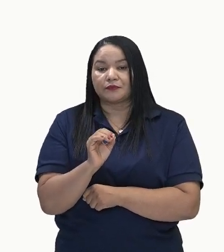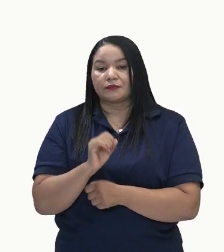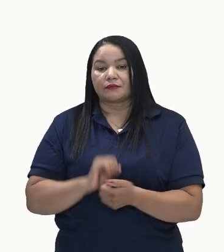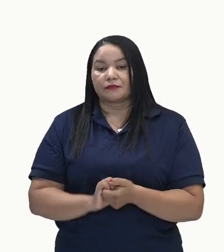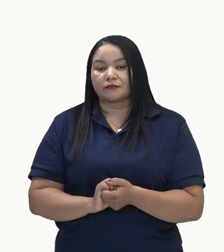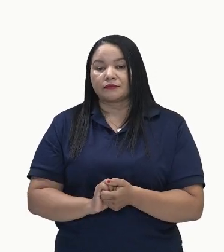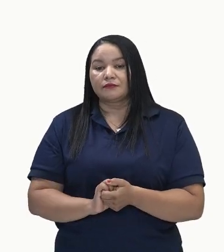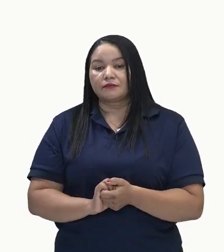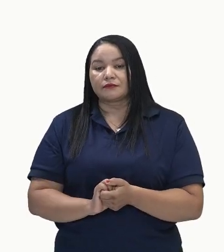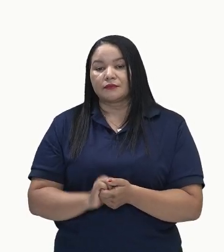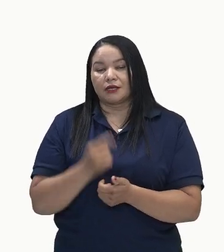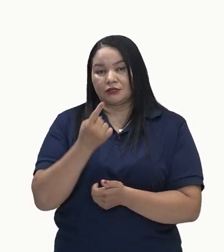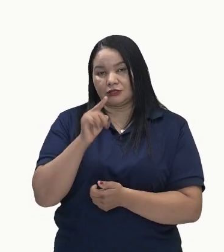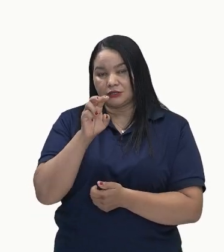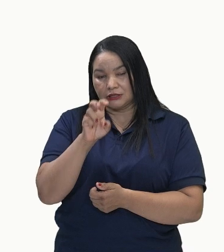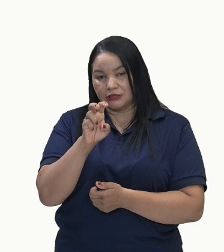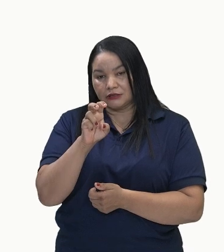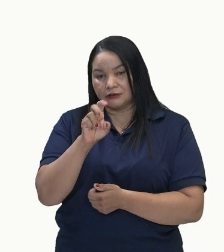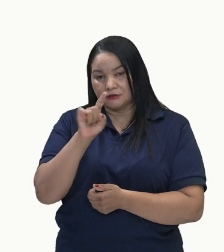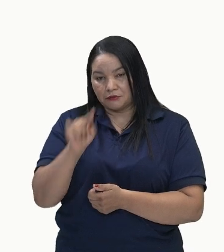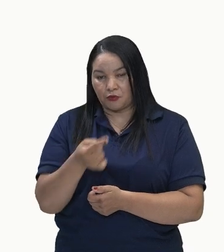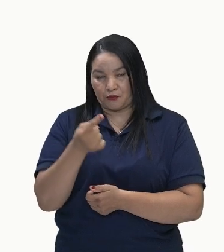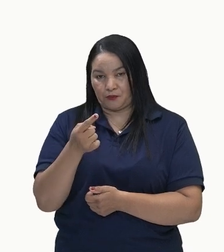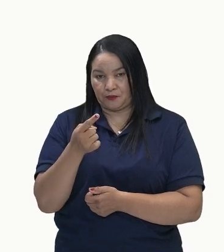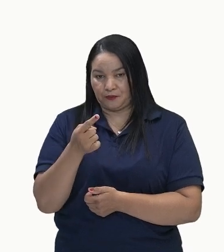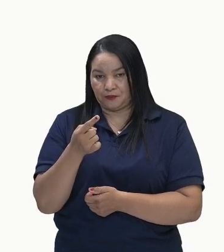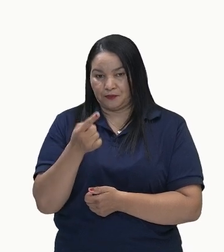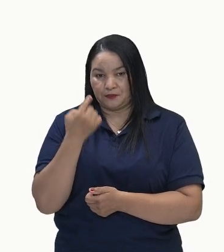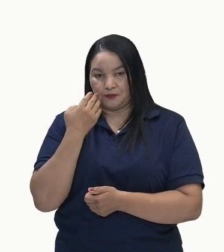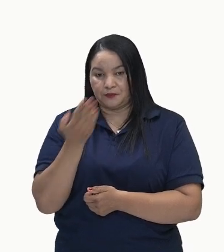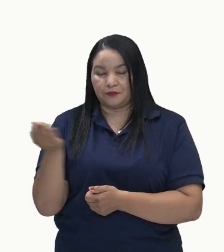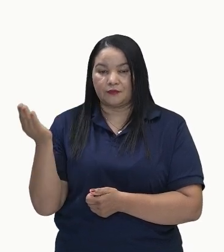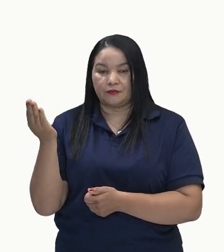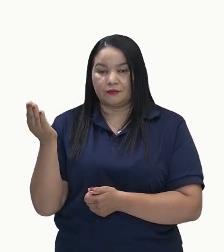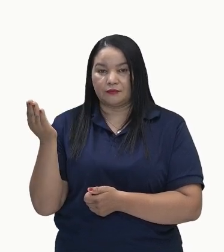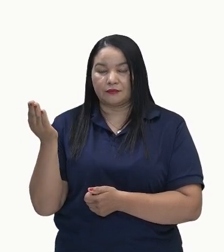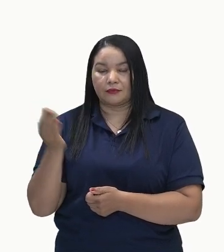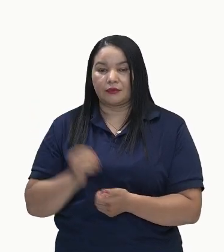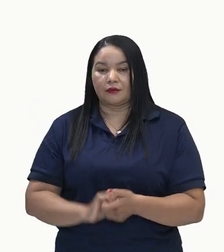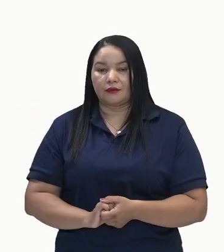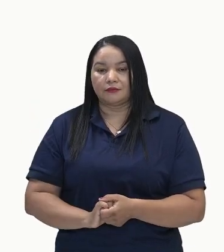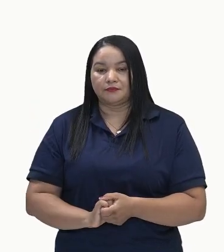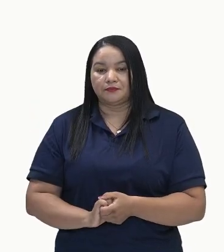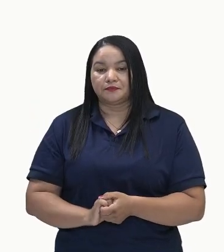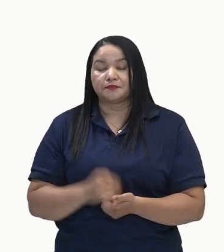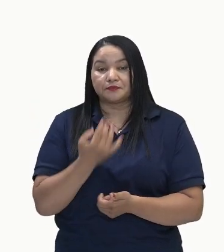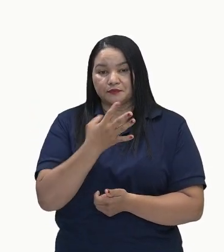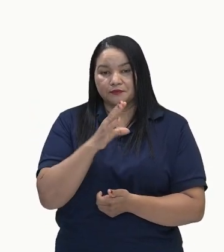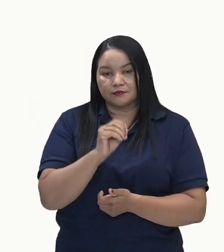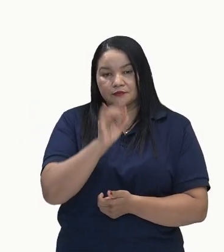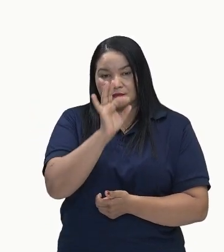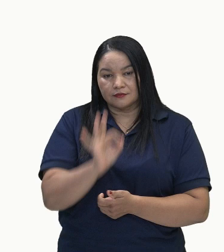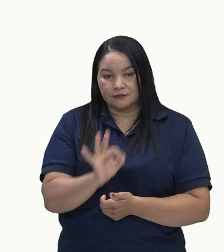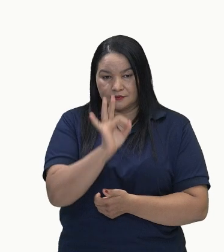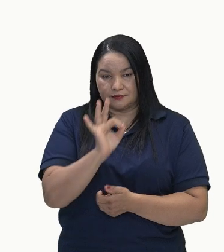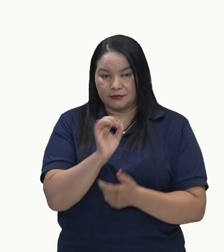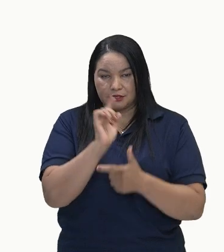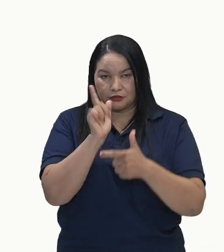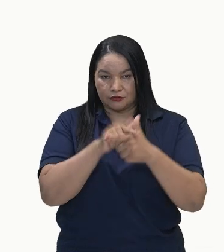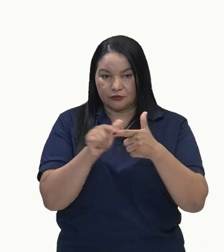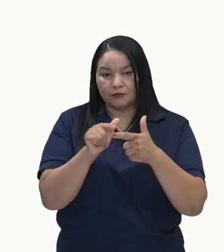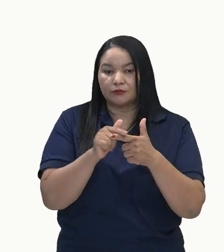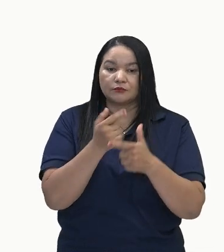de 15 mil. Certo? Traduzindo, 40%, a gente escreve 40 sobre